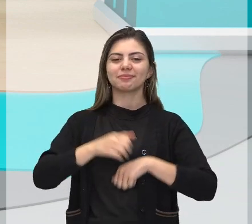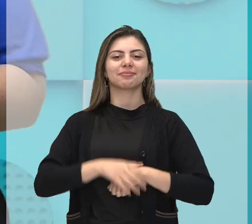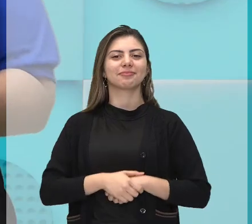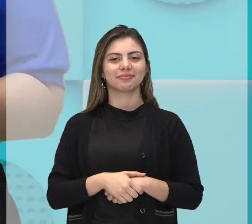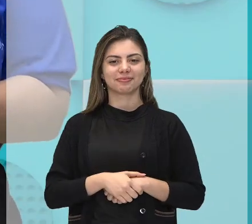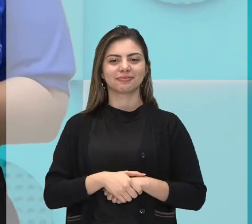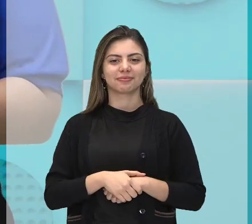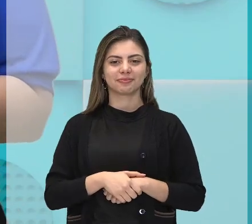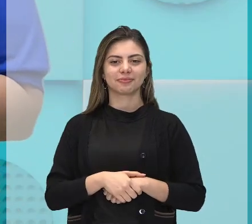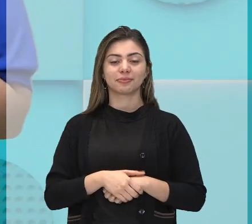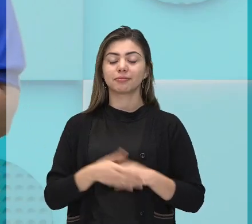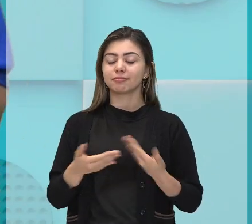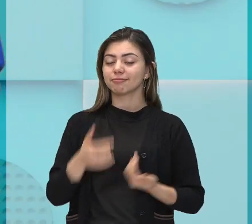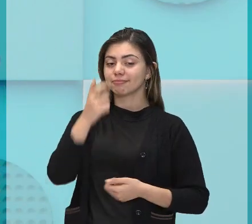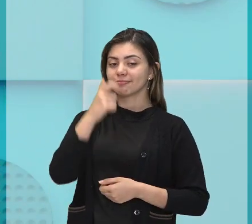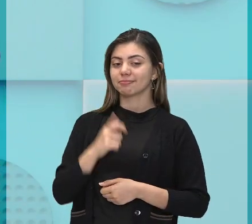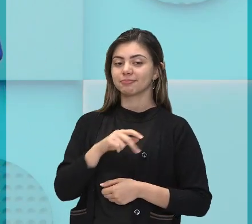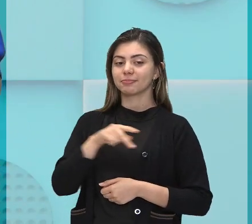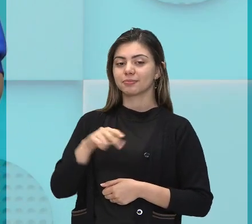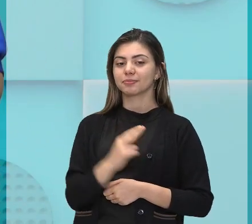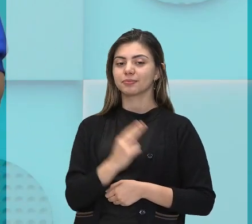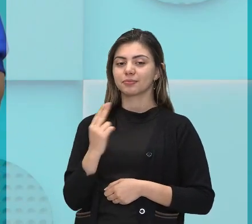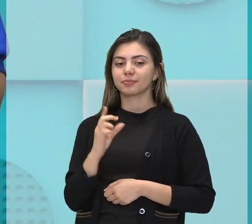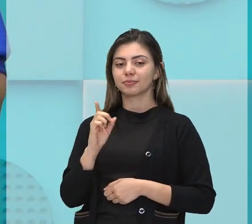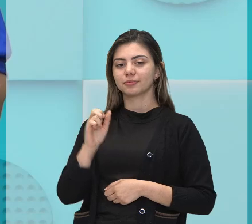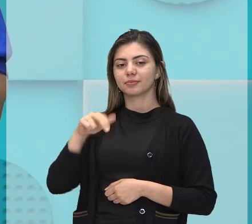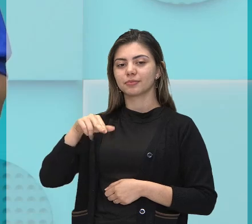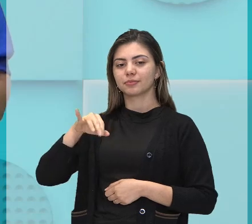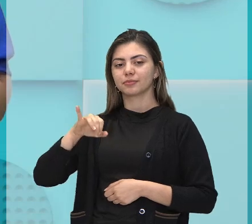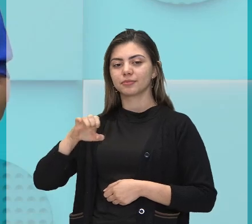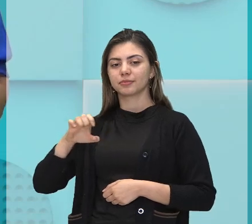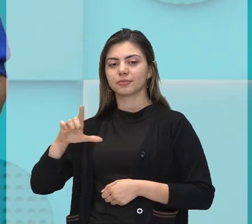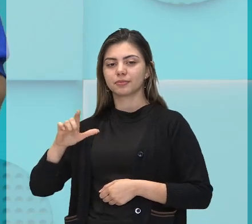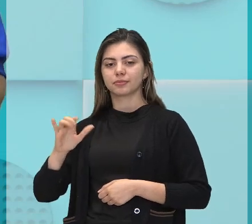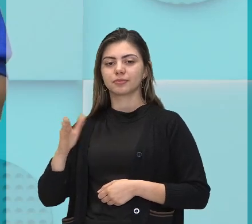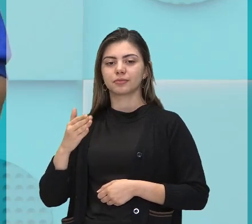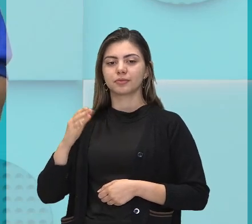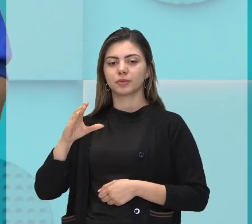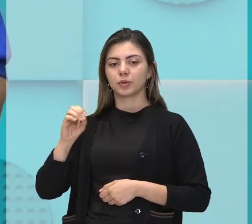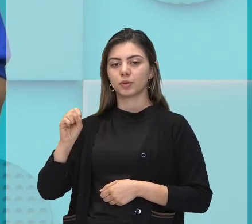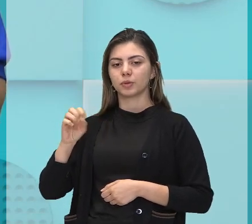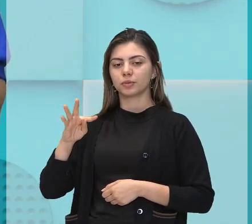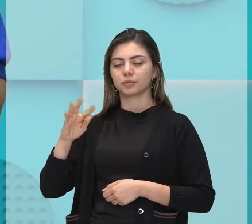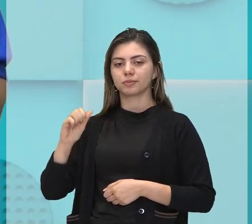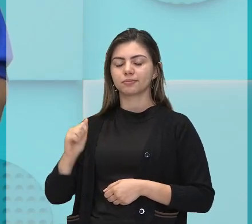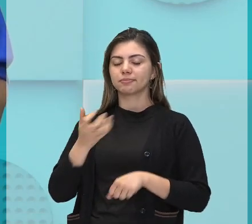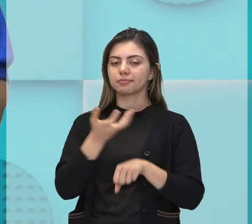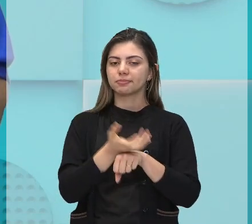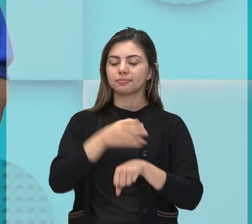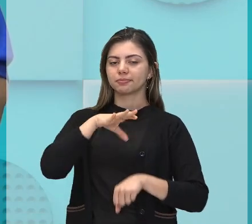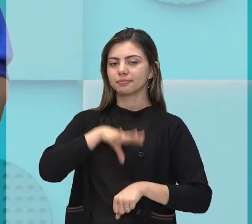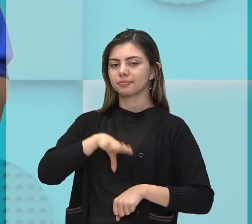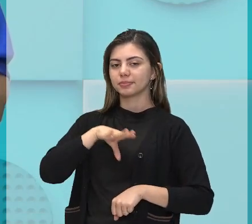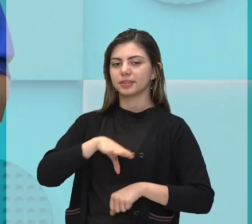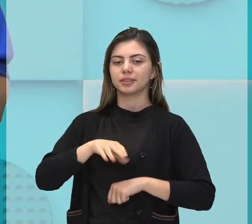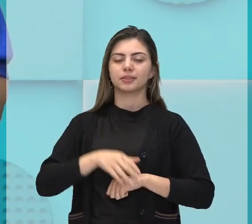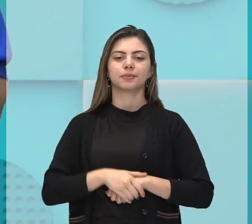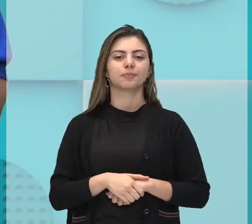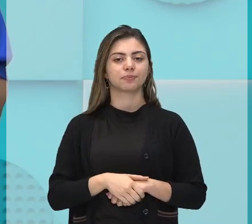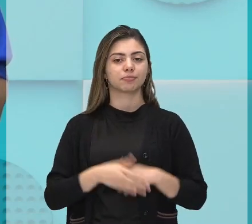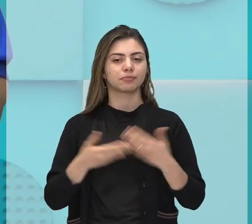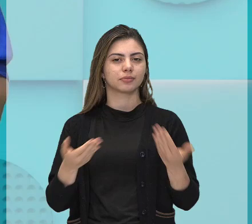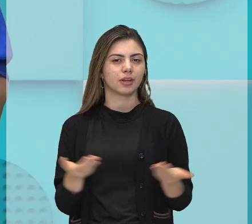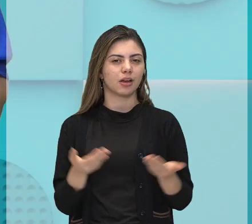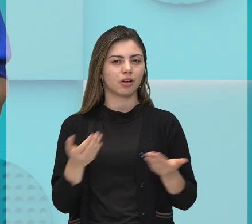bem. Eu sou a professora Daniele Costa, do componente de língua portuguesa.